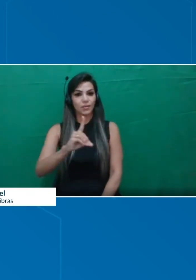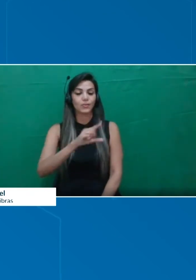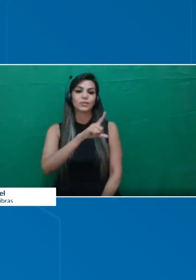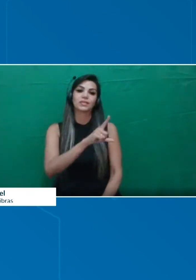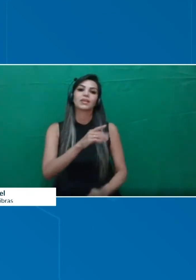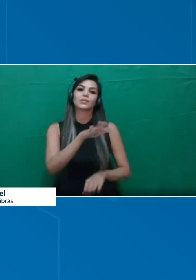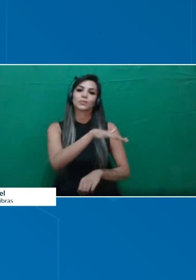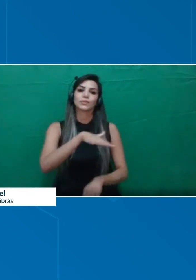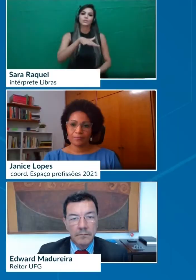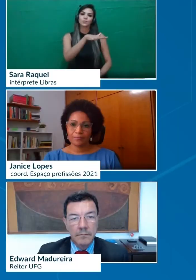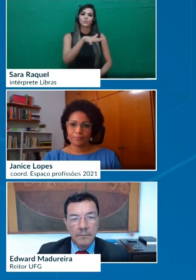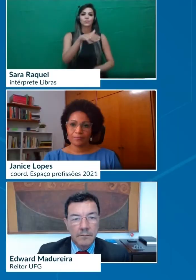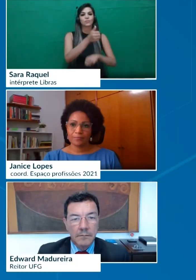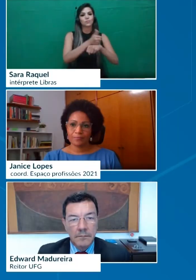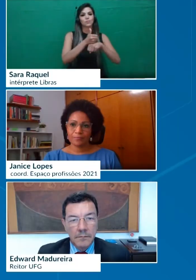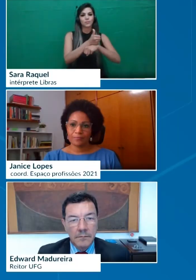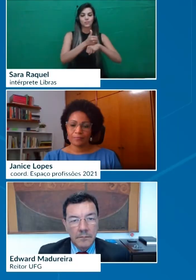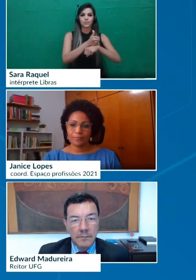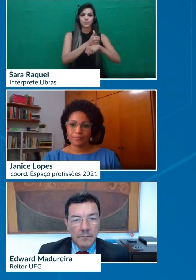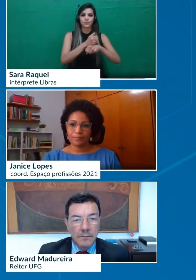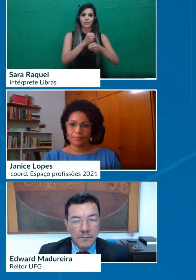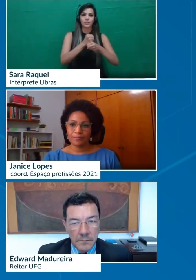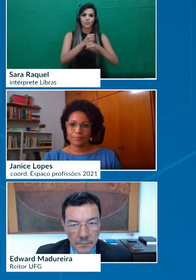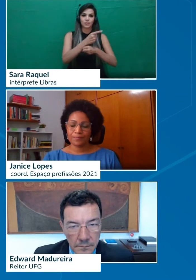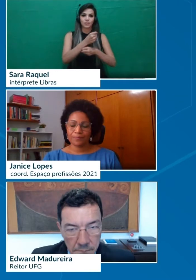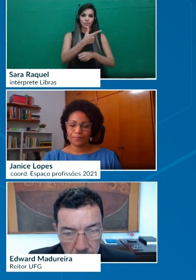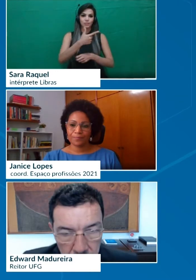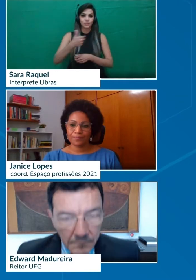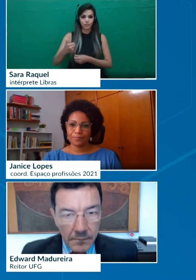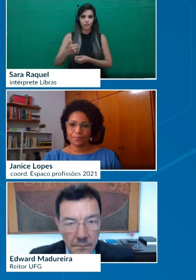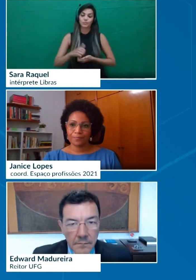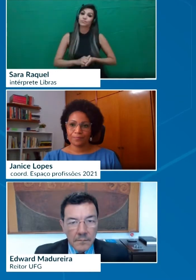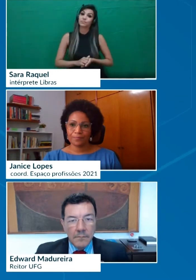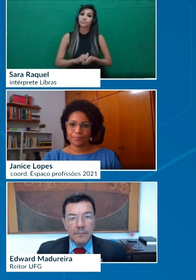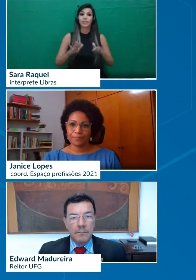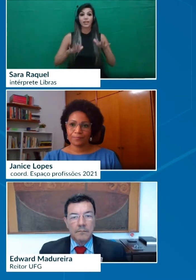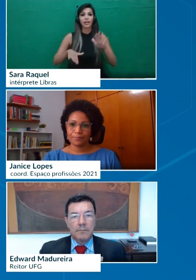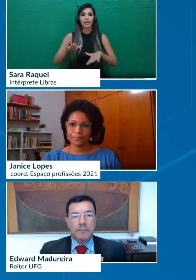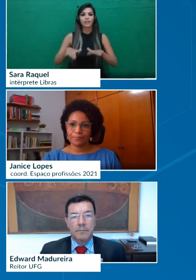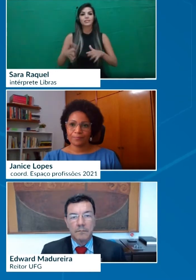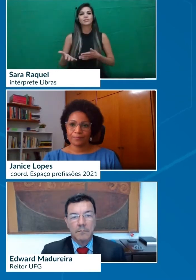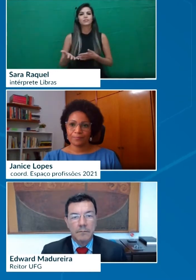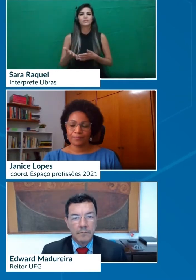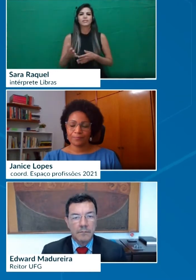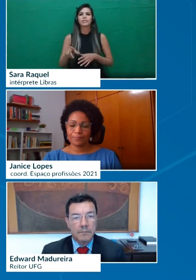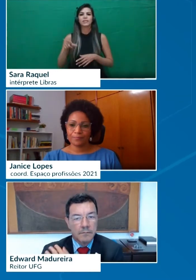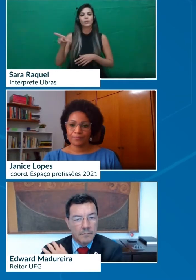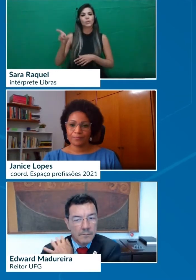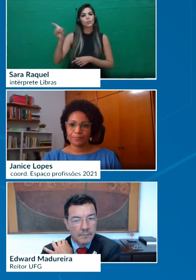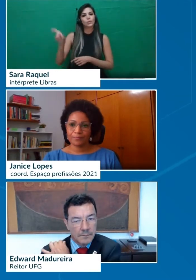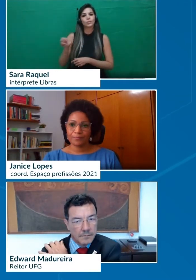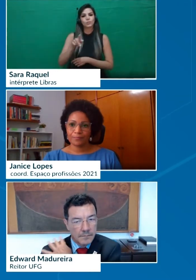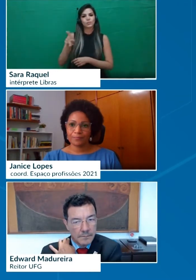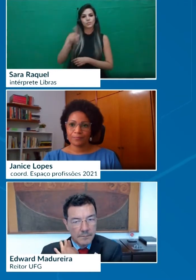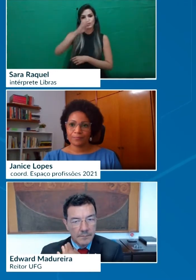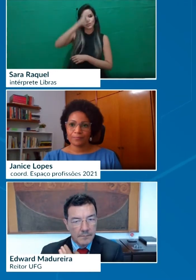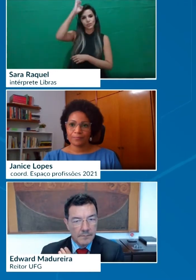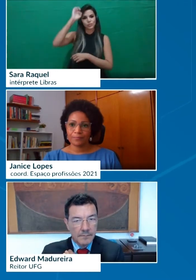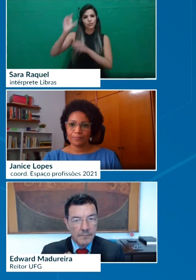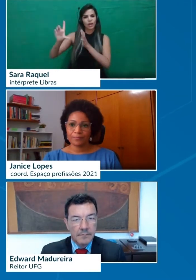do Espaço das Profissões 2021. De repente, aí na última fala do professor Edivar,